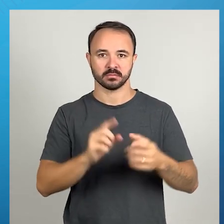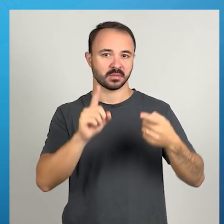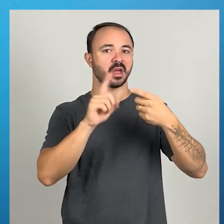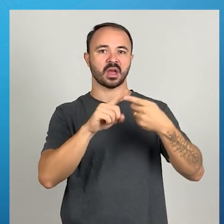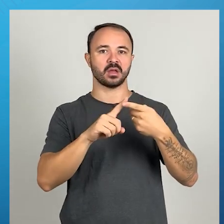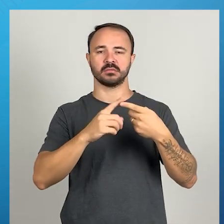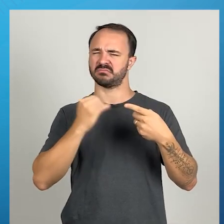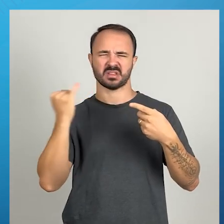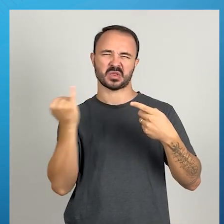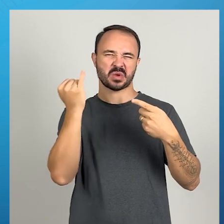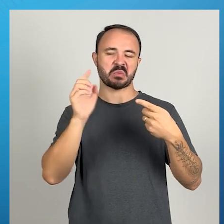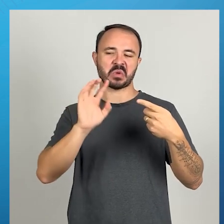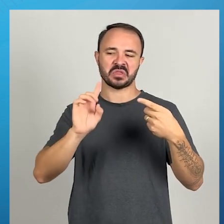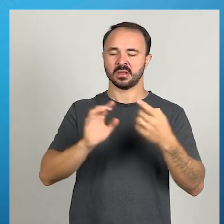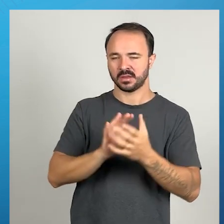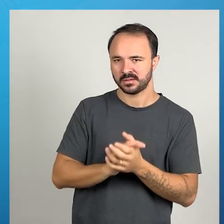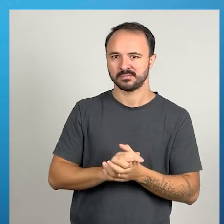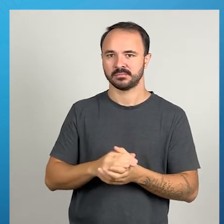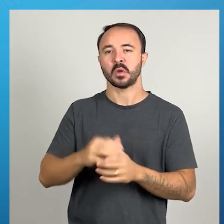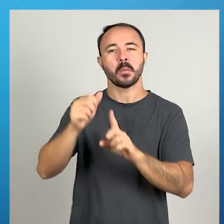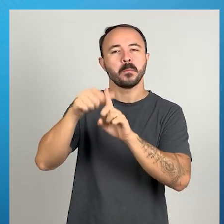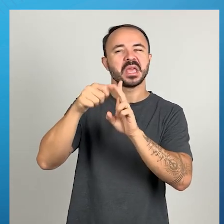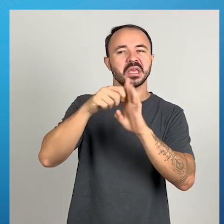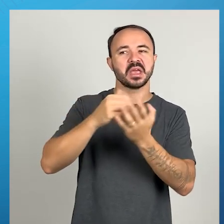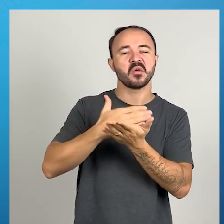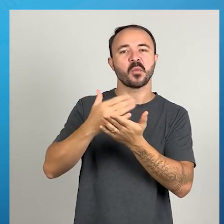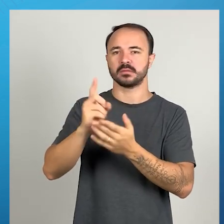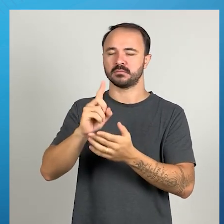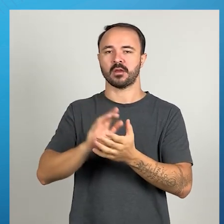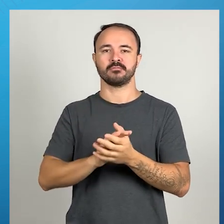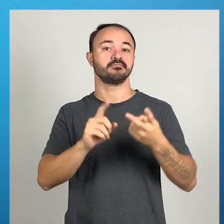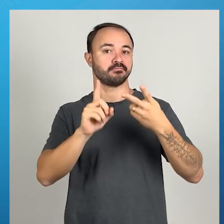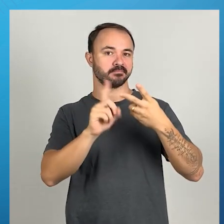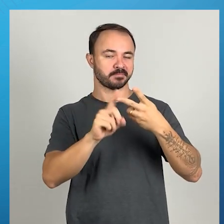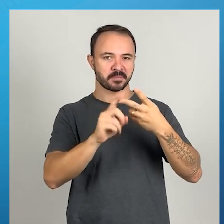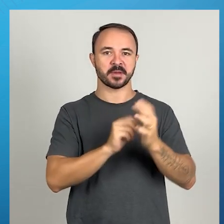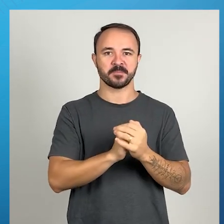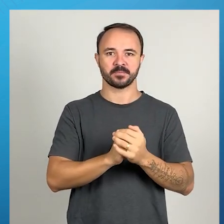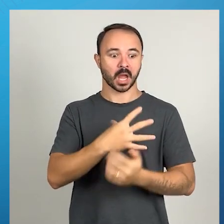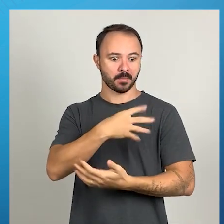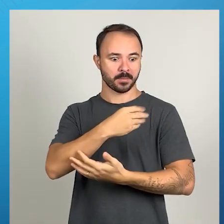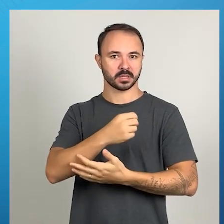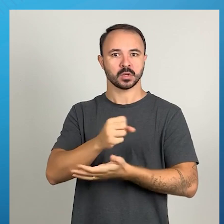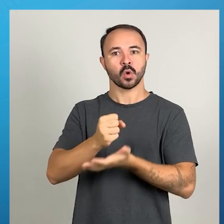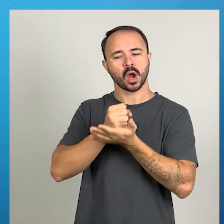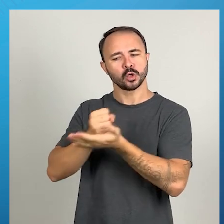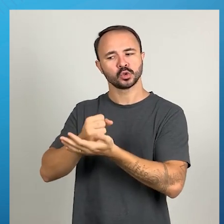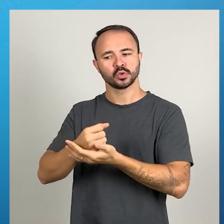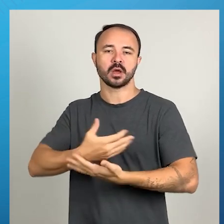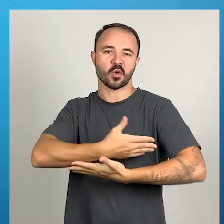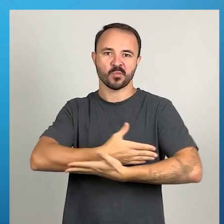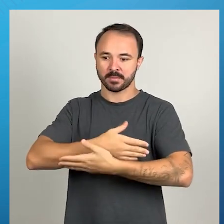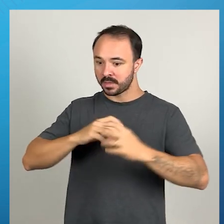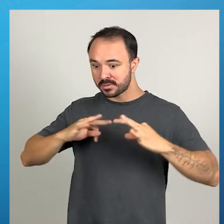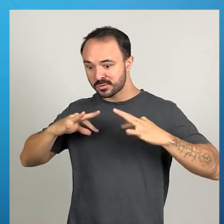importante após os primeiros meses de vida do bebê. Letra B. A amamentação fornece ao bebê todos os nutrientes necessários